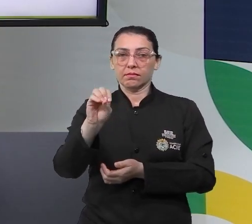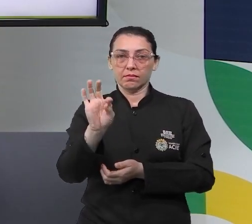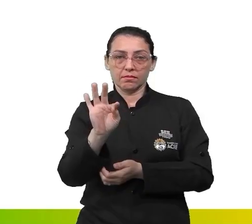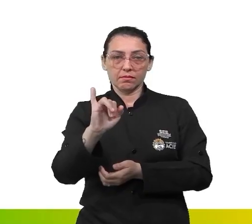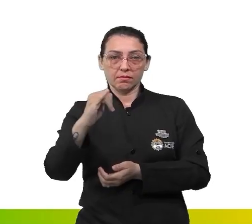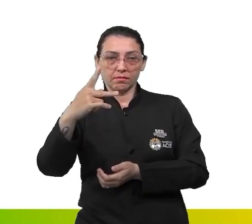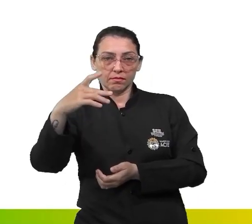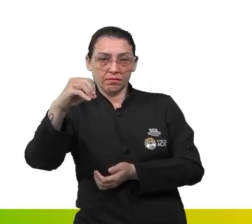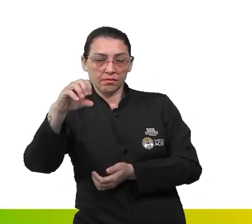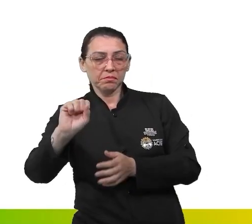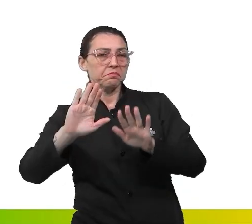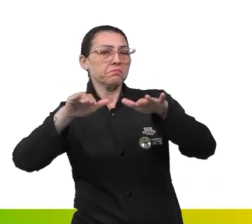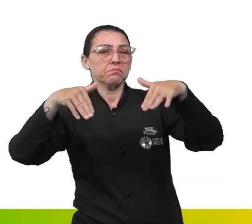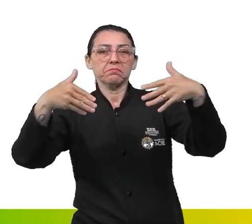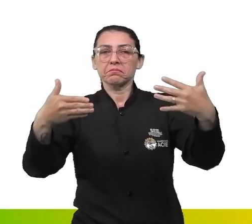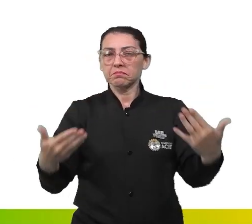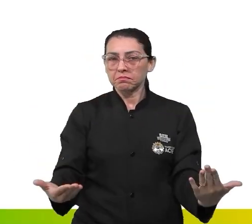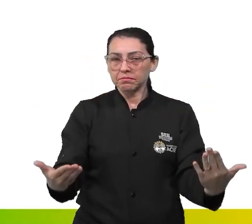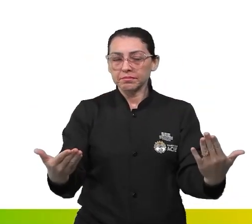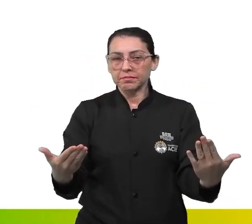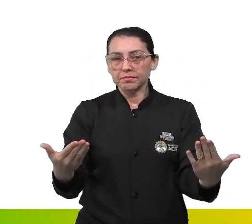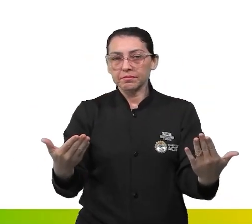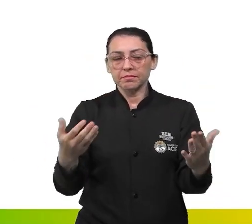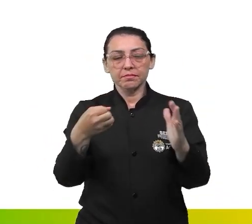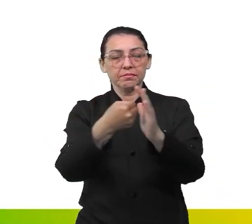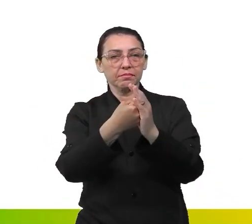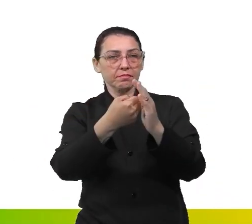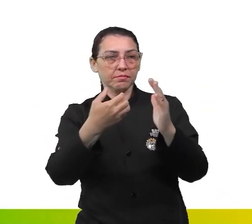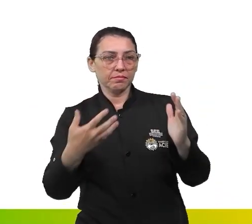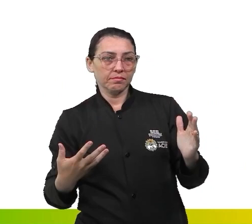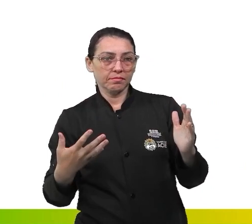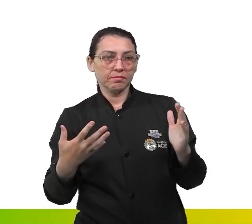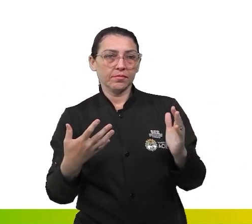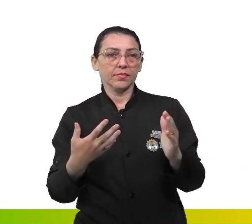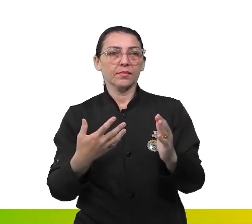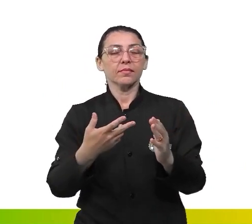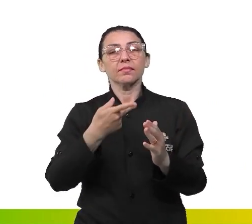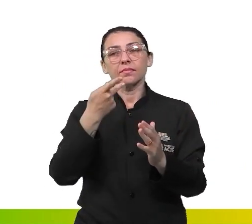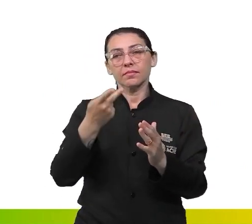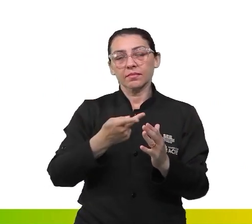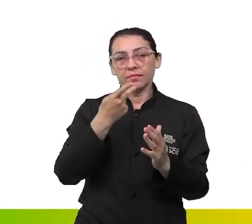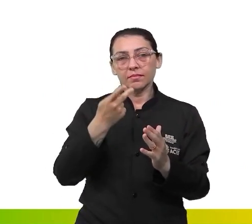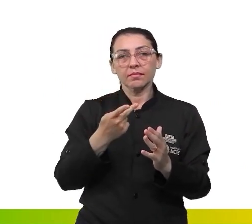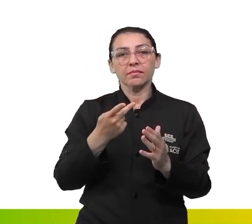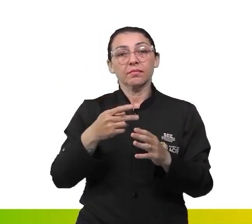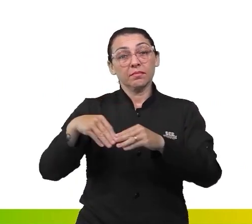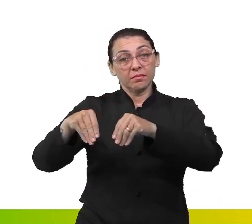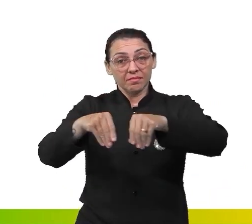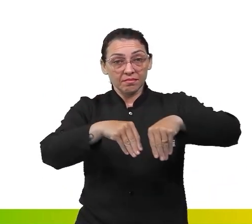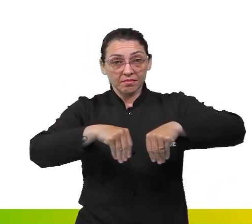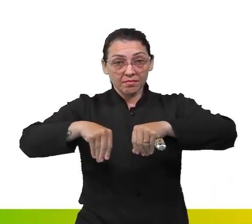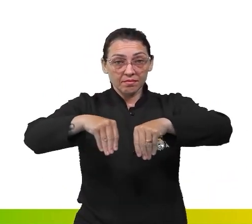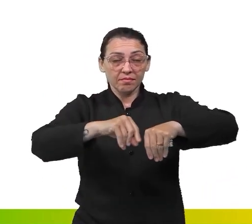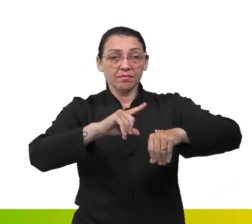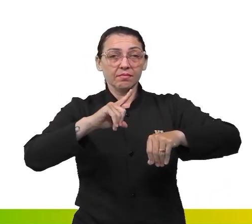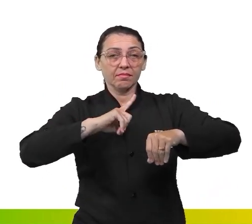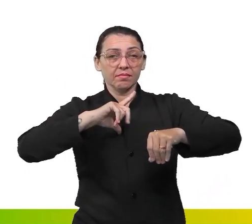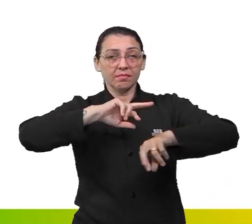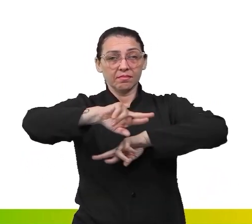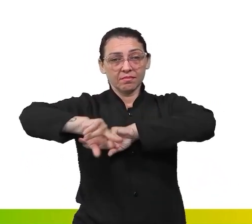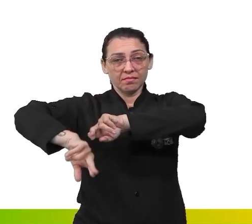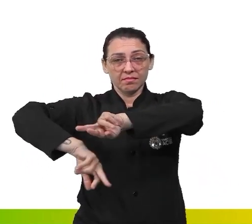da América. Quais seriam então os aspectos abióticos? Quando a gente fala de solo, aqui a gente tem uma